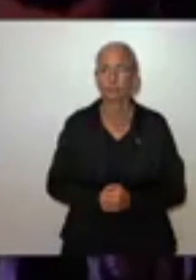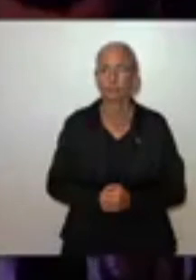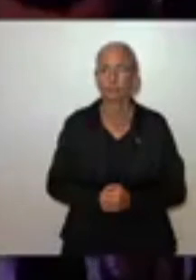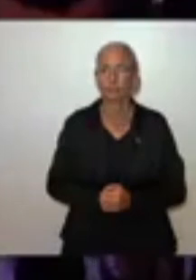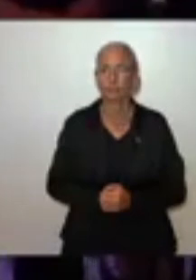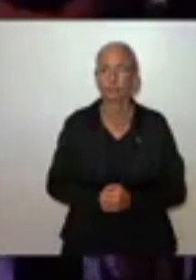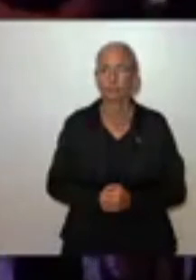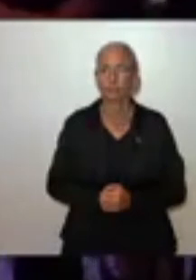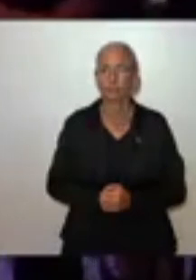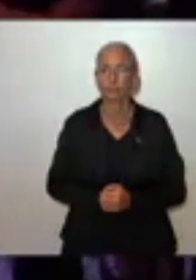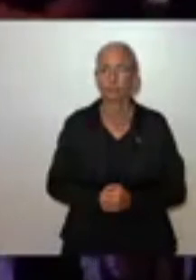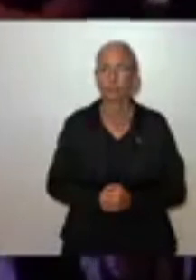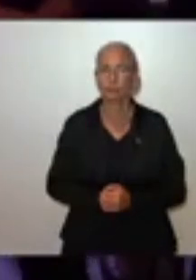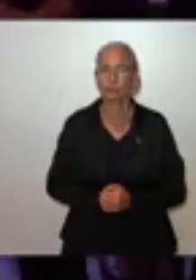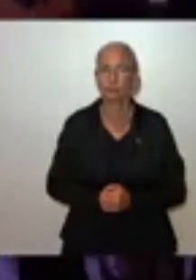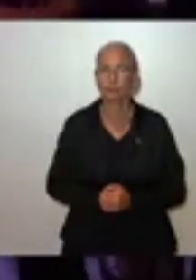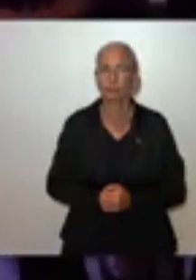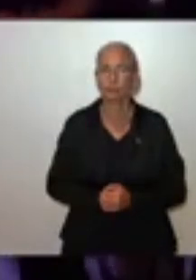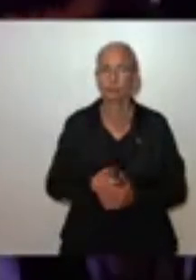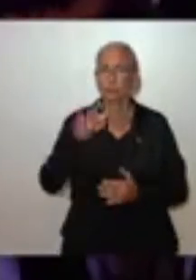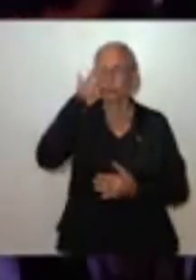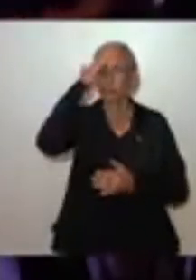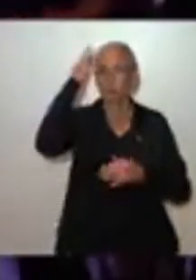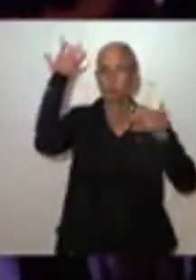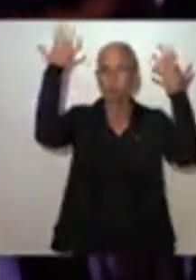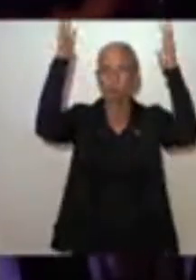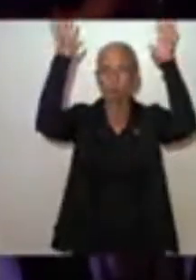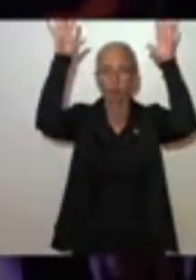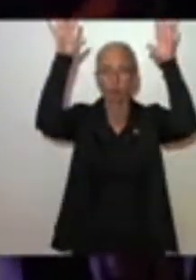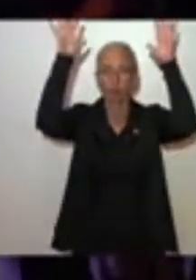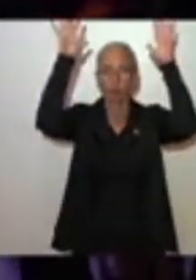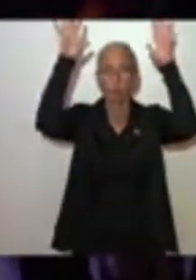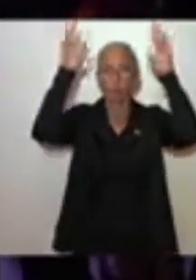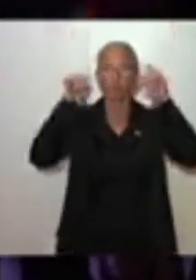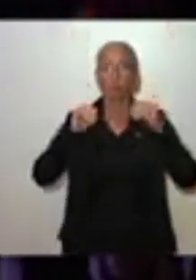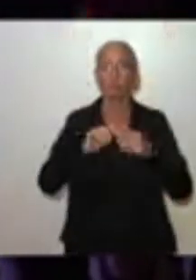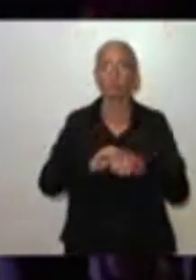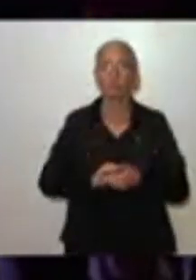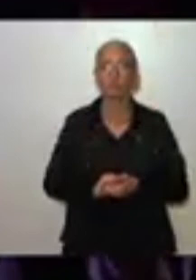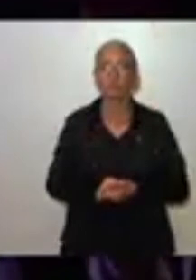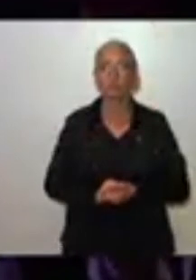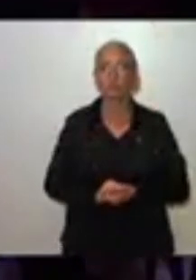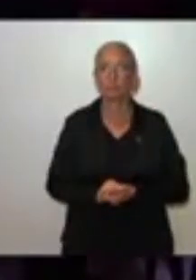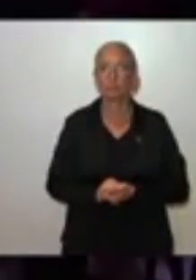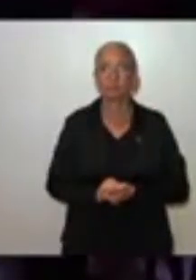E que tal aí todo mundo com a mão para cima ei ei